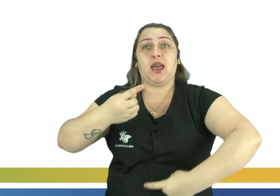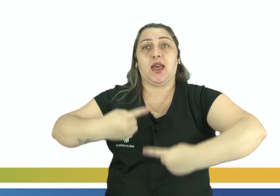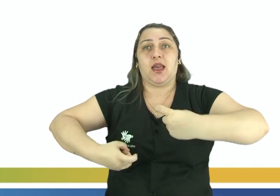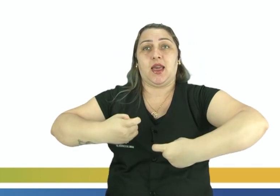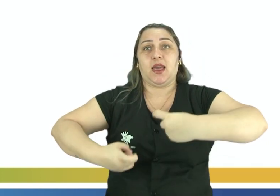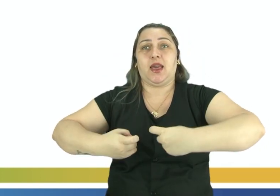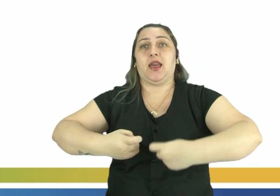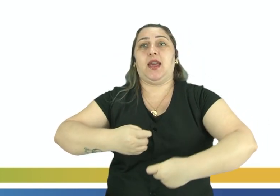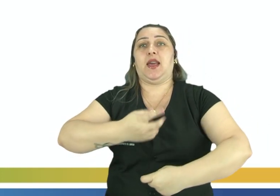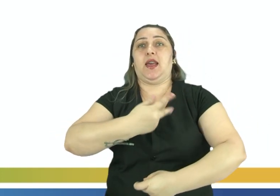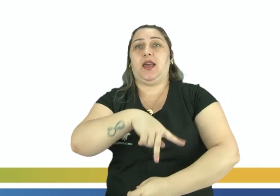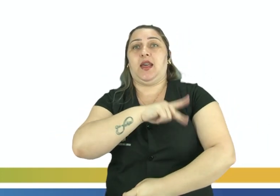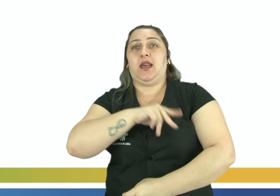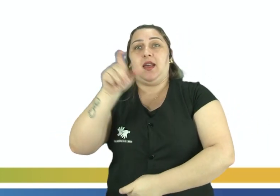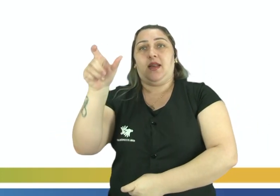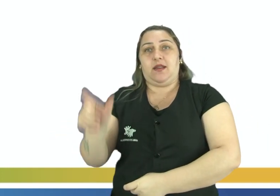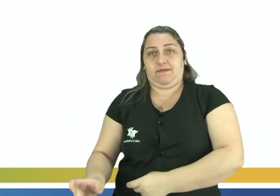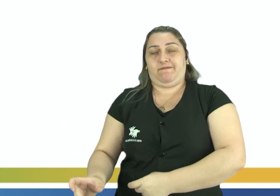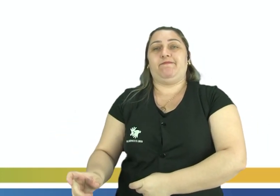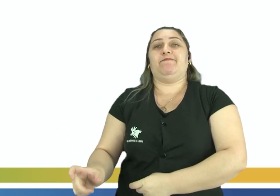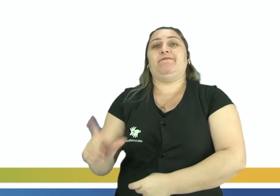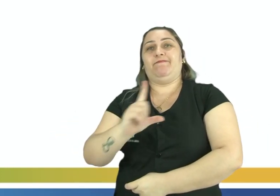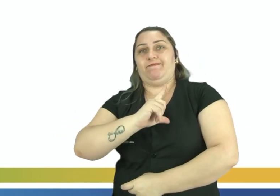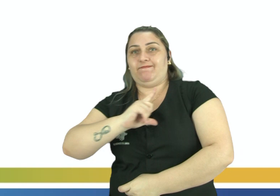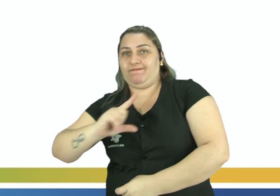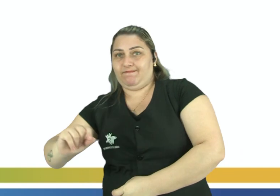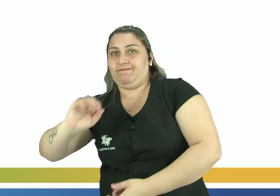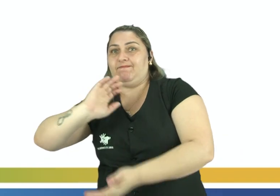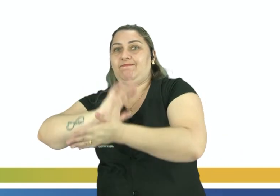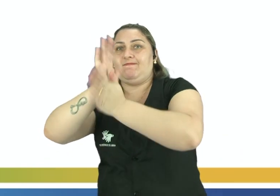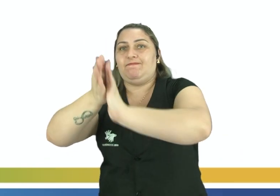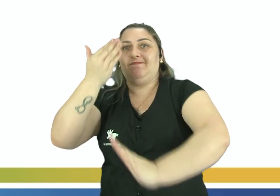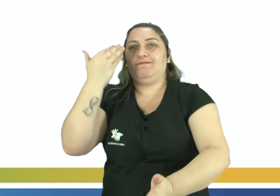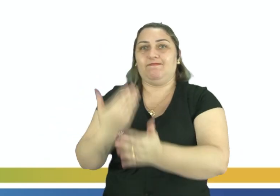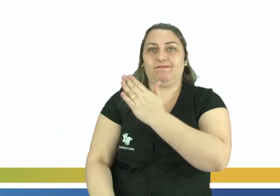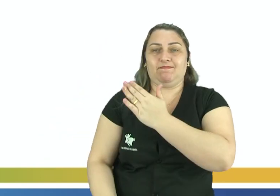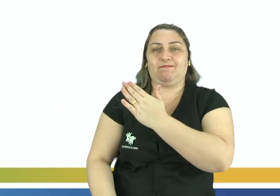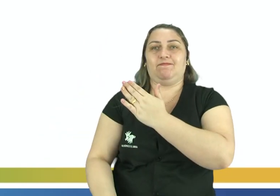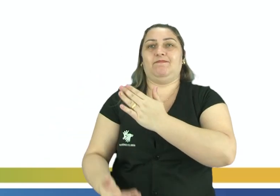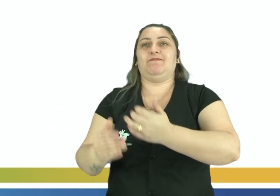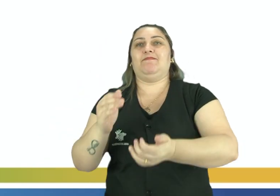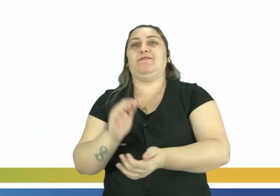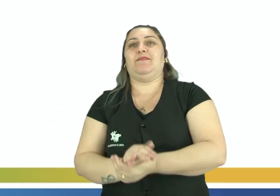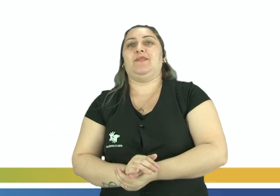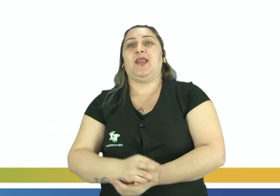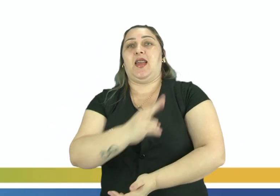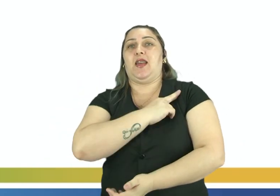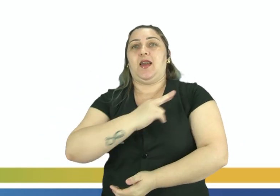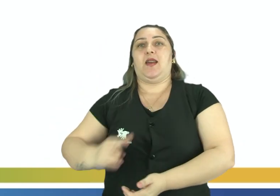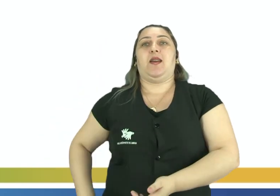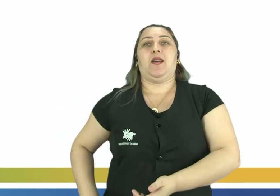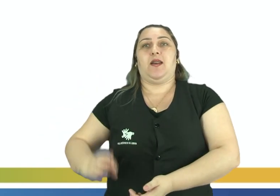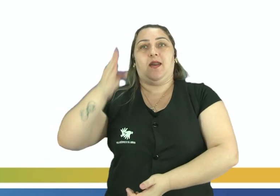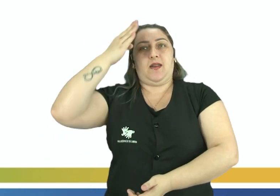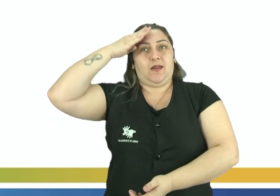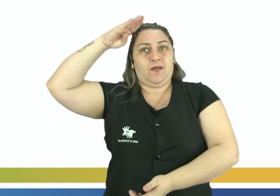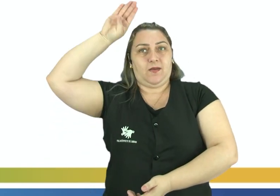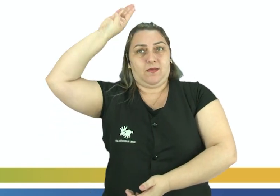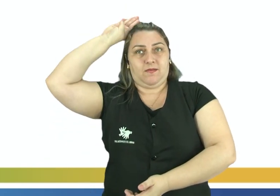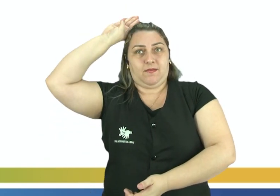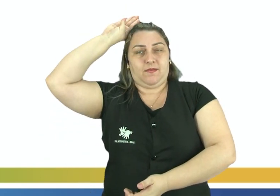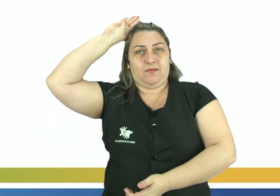espanhóis e os espanhóis saíram derrotados e com isso República Cubana se